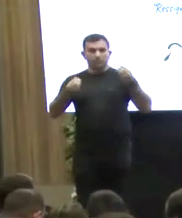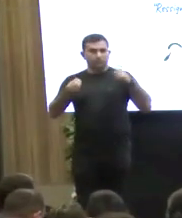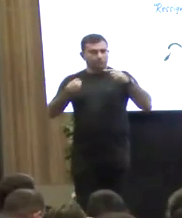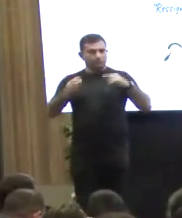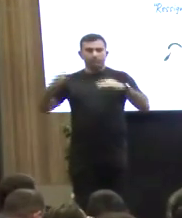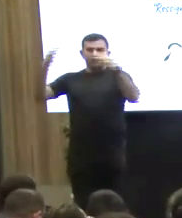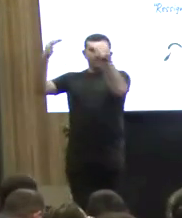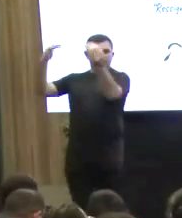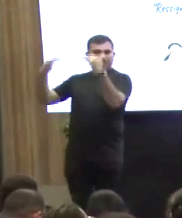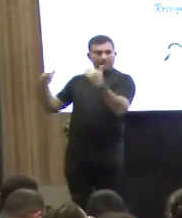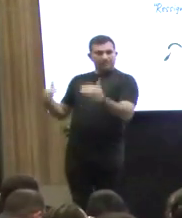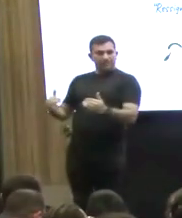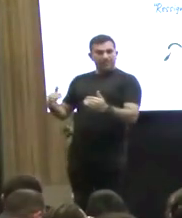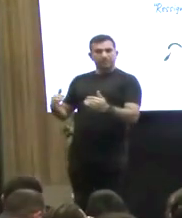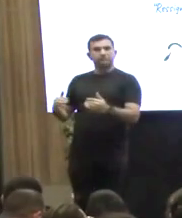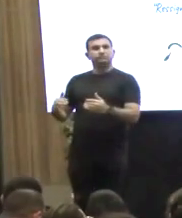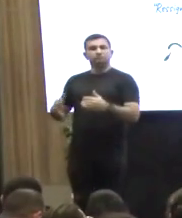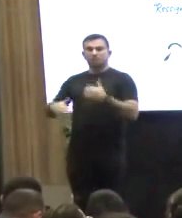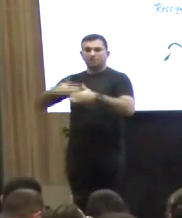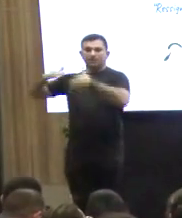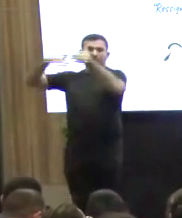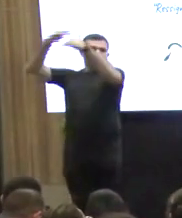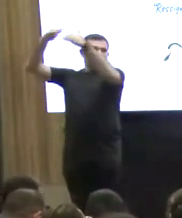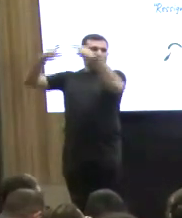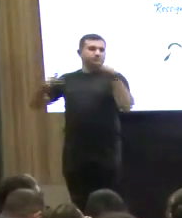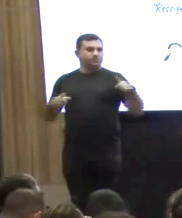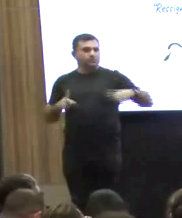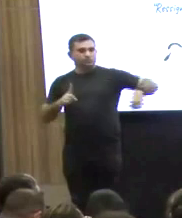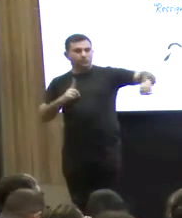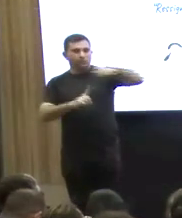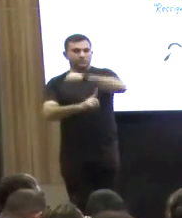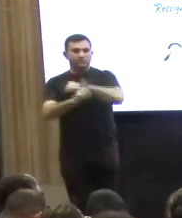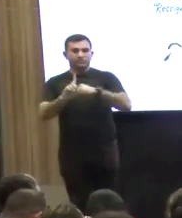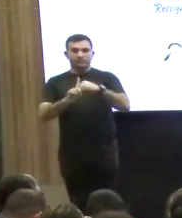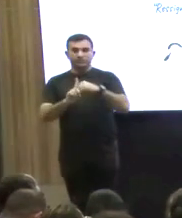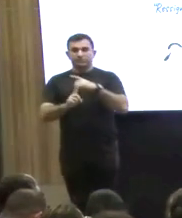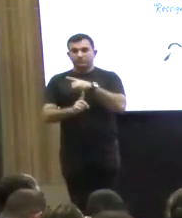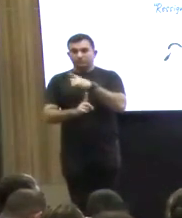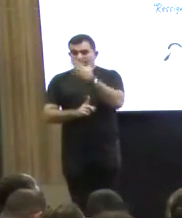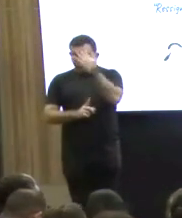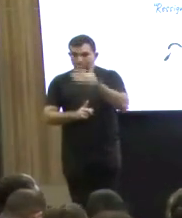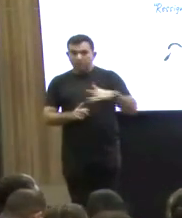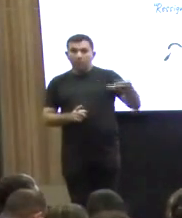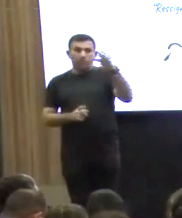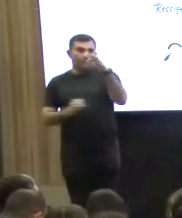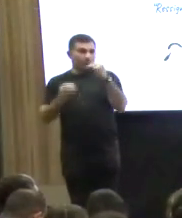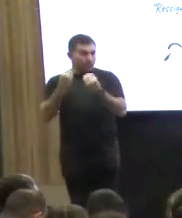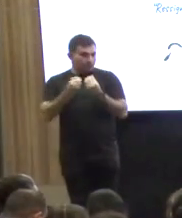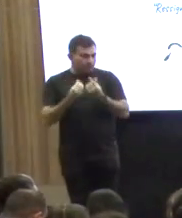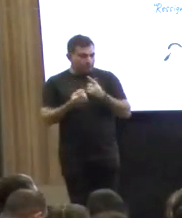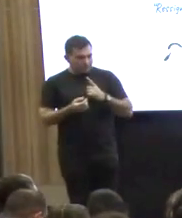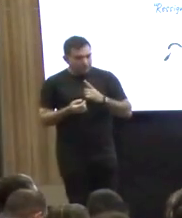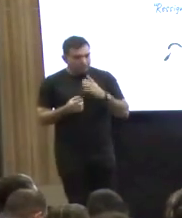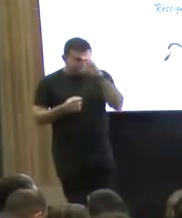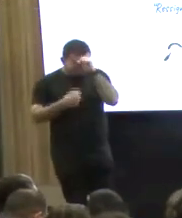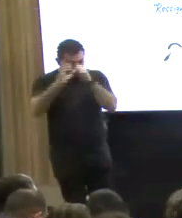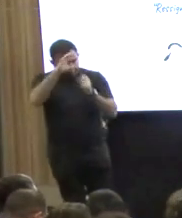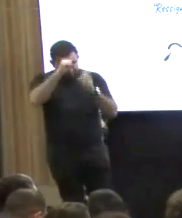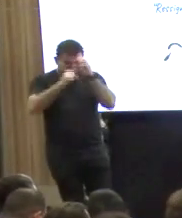A sociedade constrói. E nós vamos nascendo já nesse reino de diferenças construídas e vamos aprendendo em